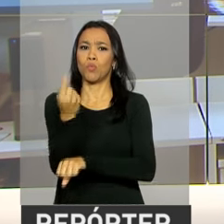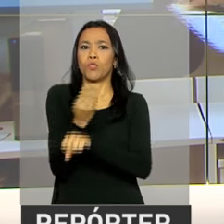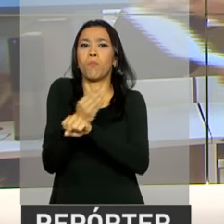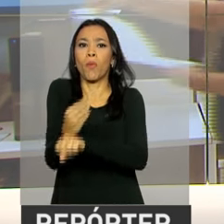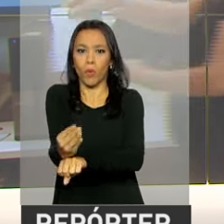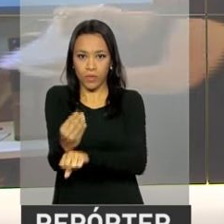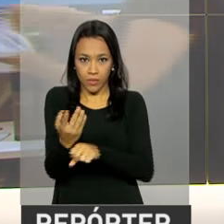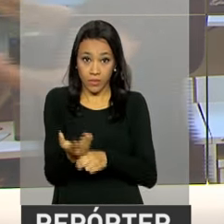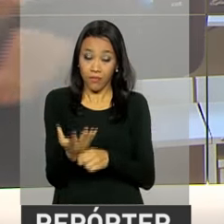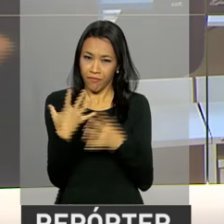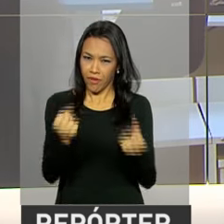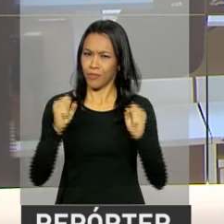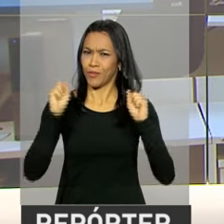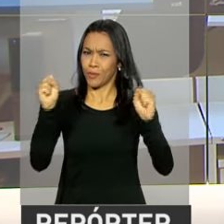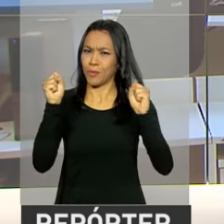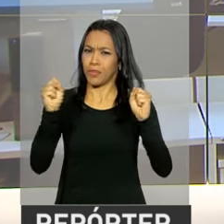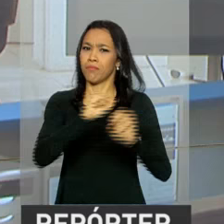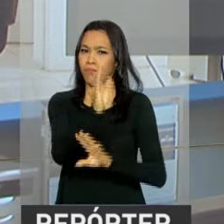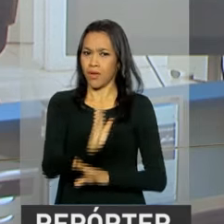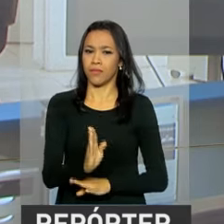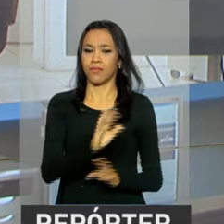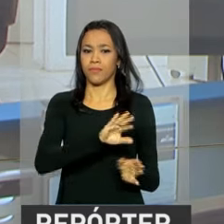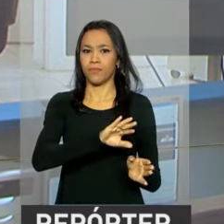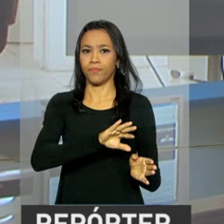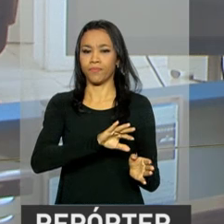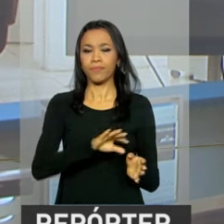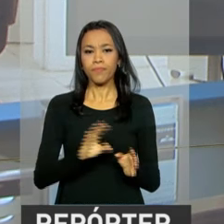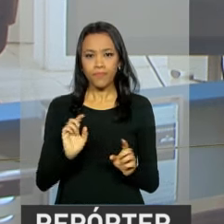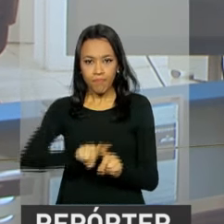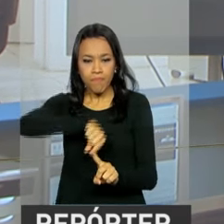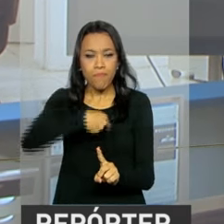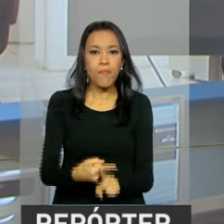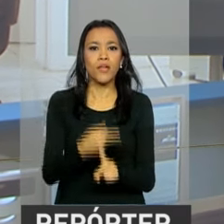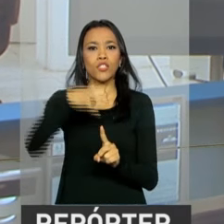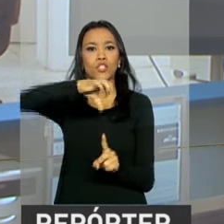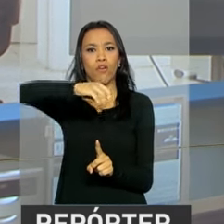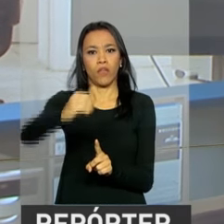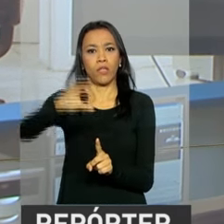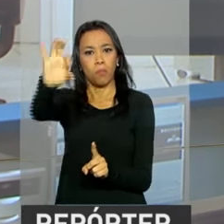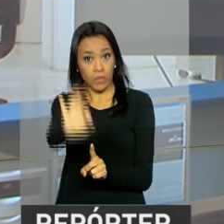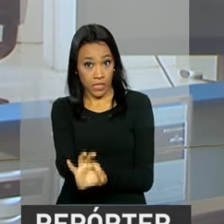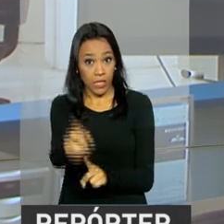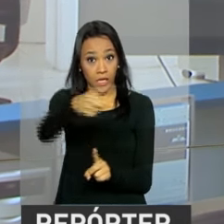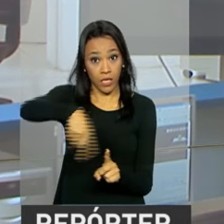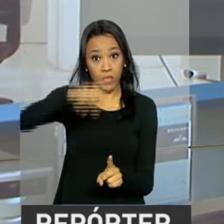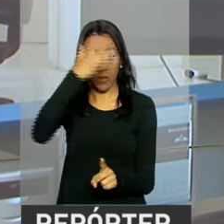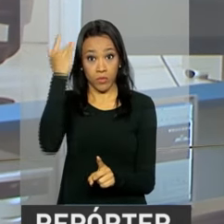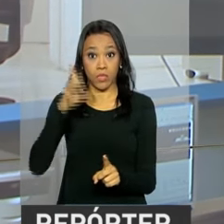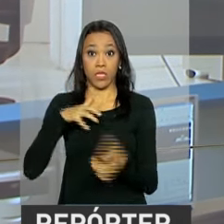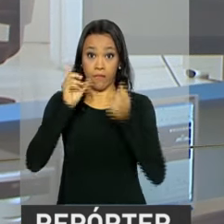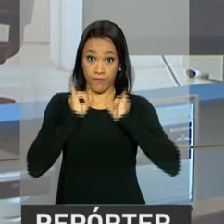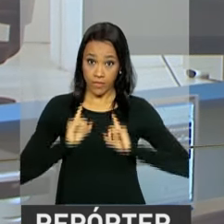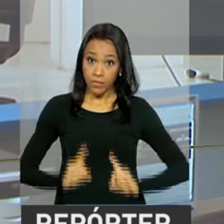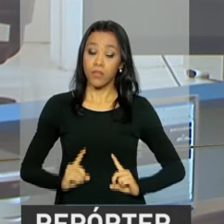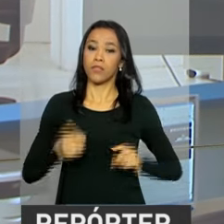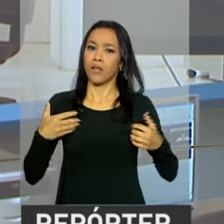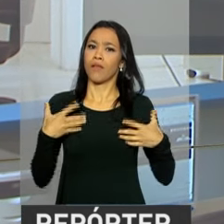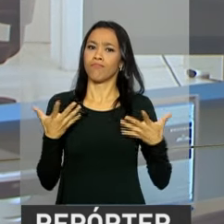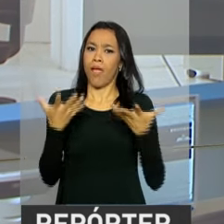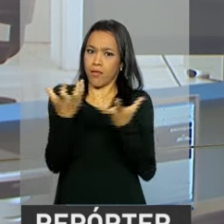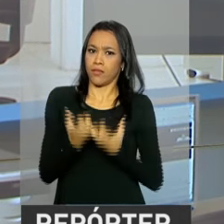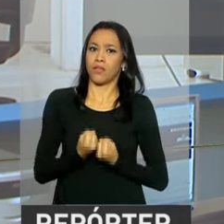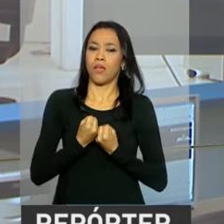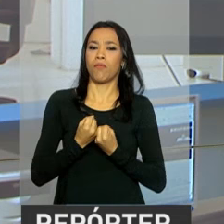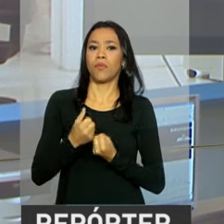bronze. Vamos torcer pelo Brasil. E mais de 90% dos paratletas que disputam os Jogos recebem